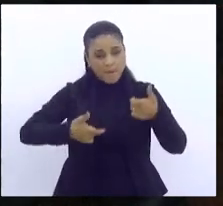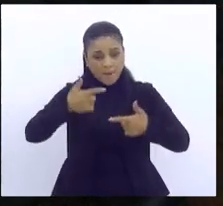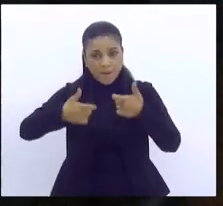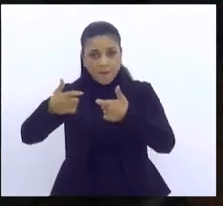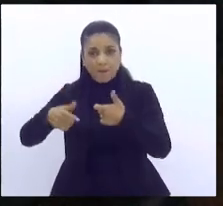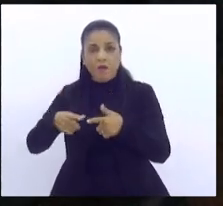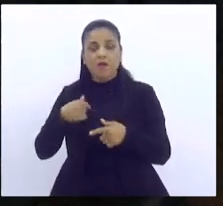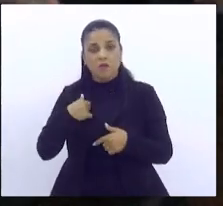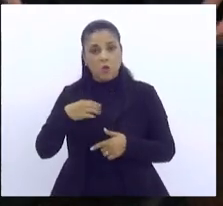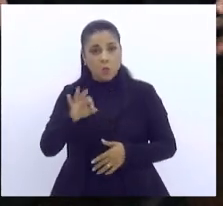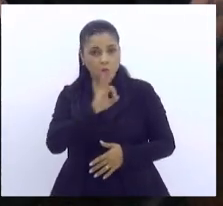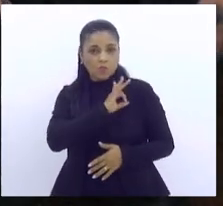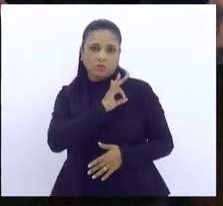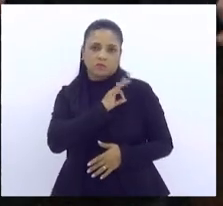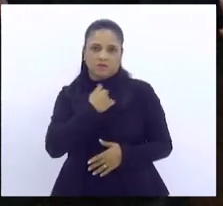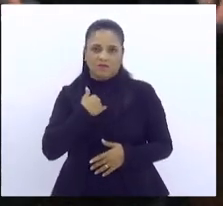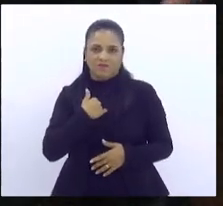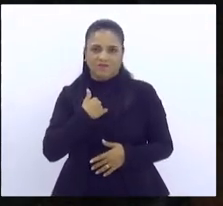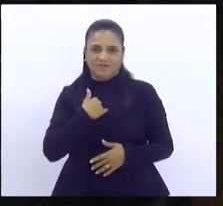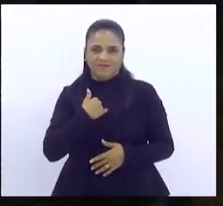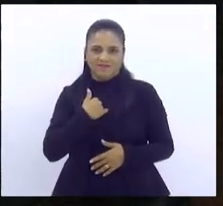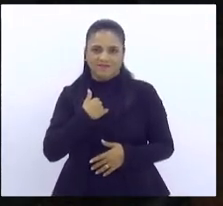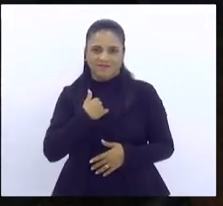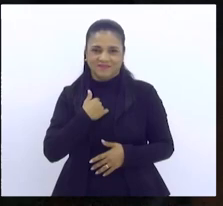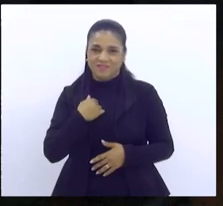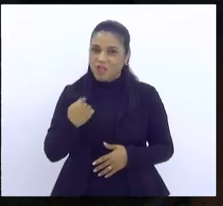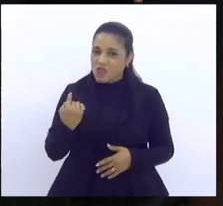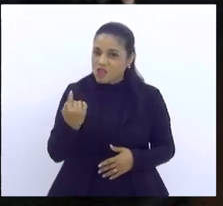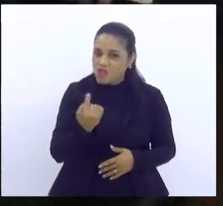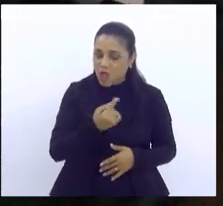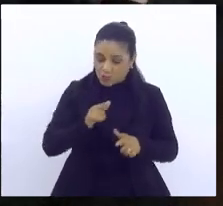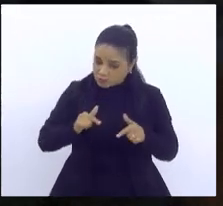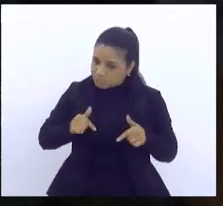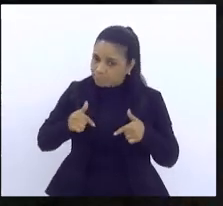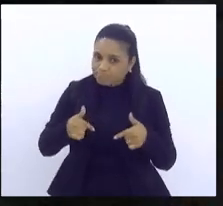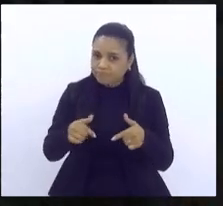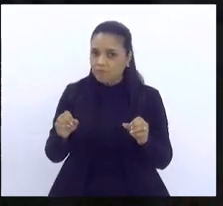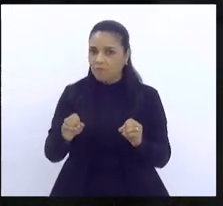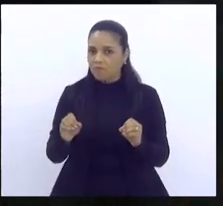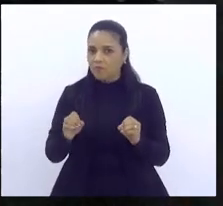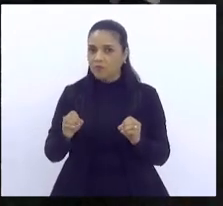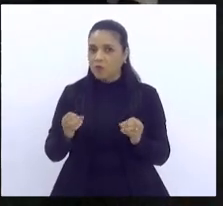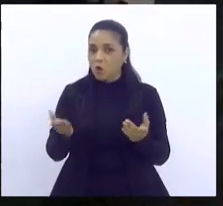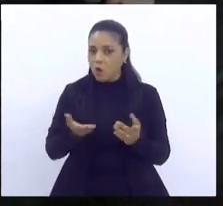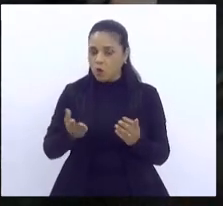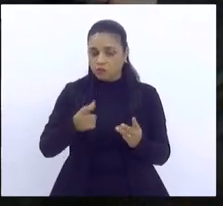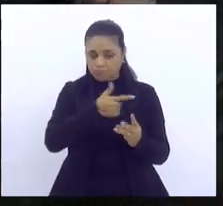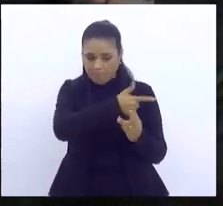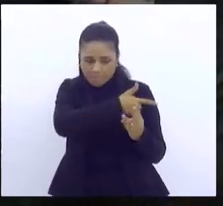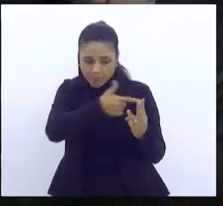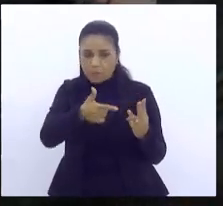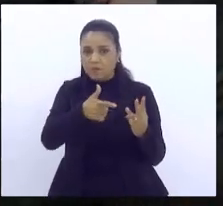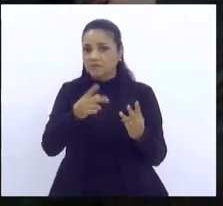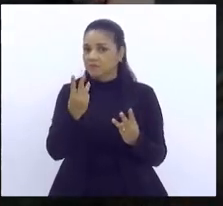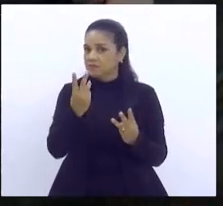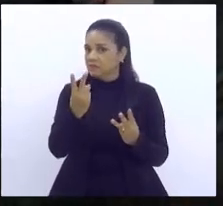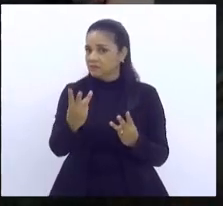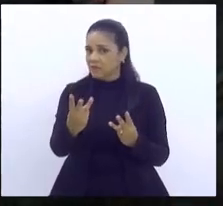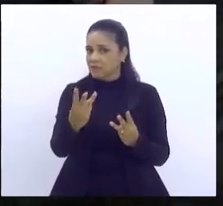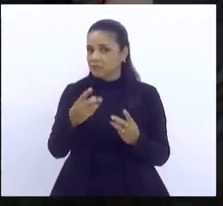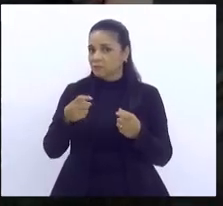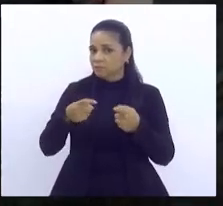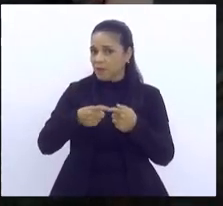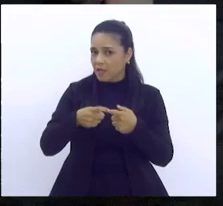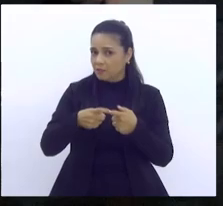sou policial. E se nós não tomarmos uma atitude, hoje foram eles, e vamos lembrar também, tempos